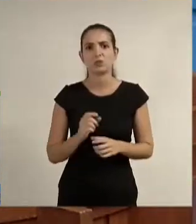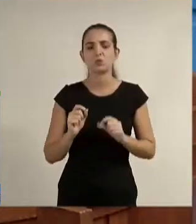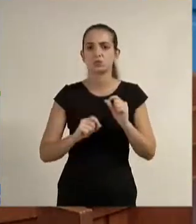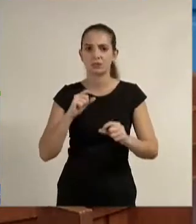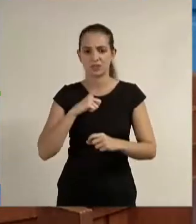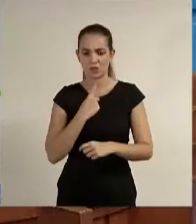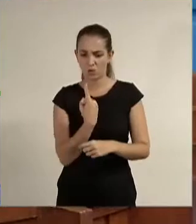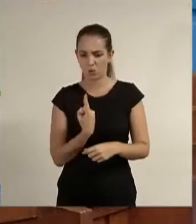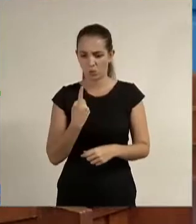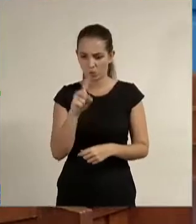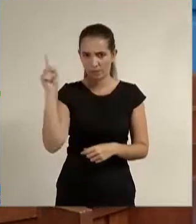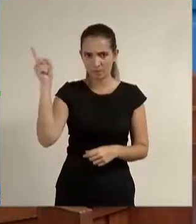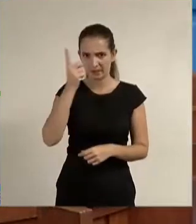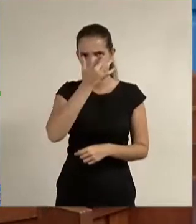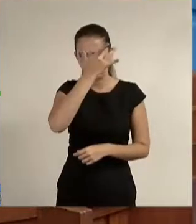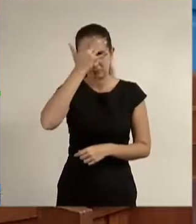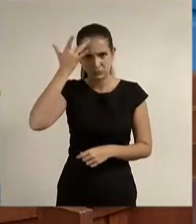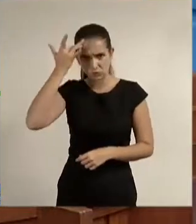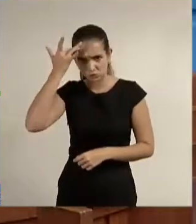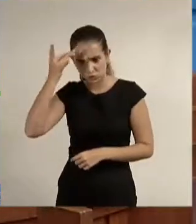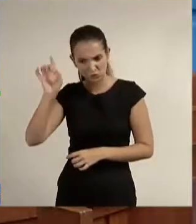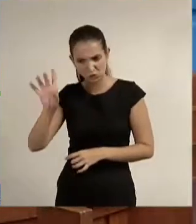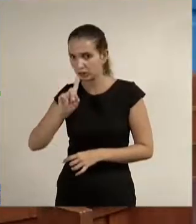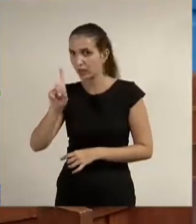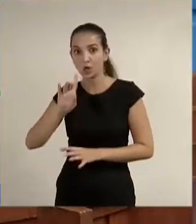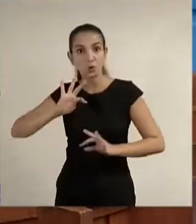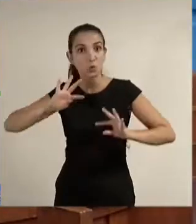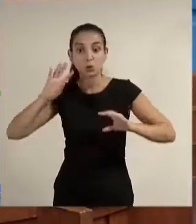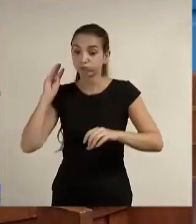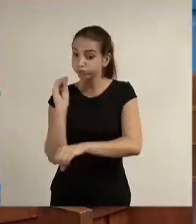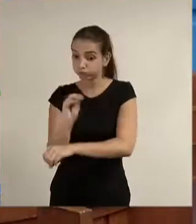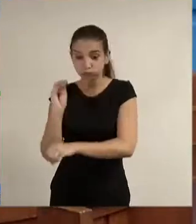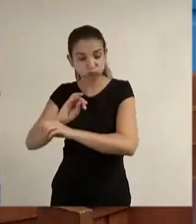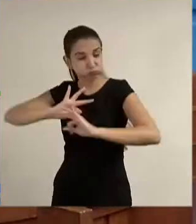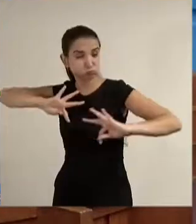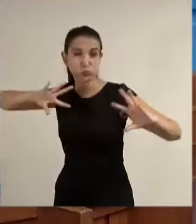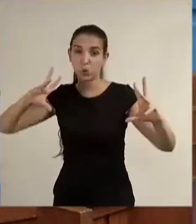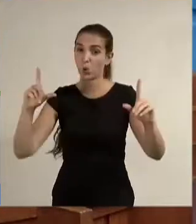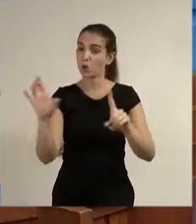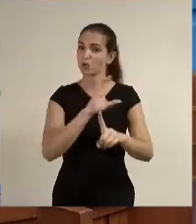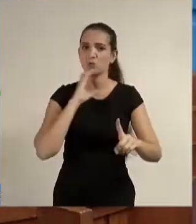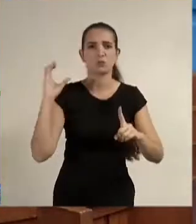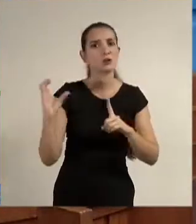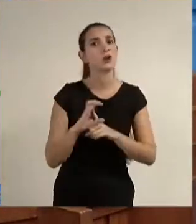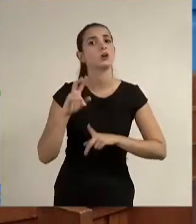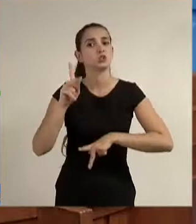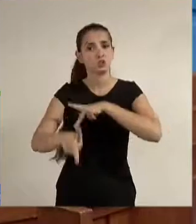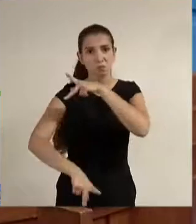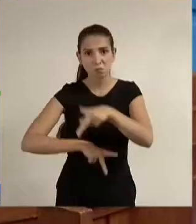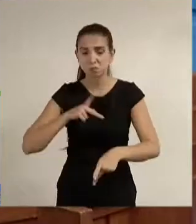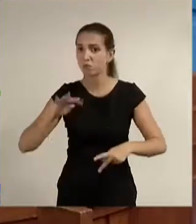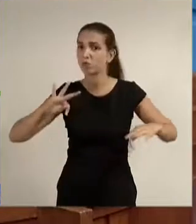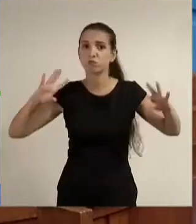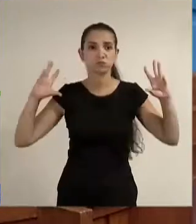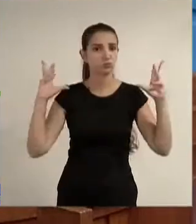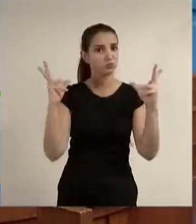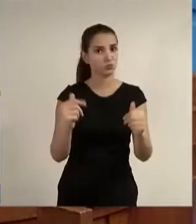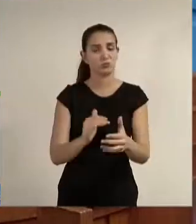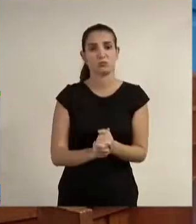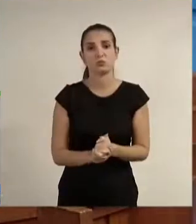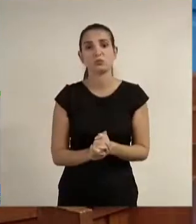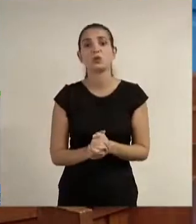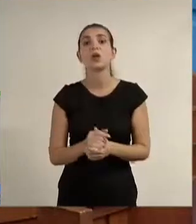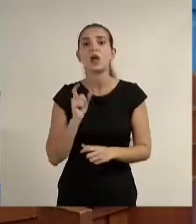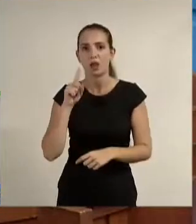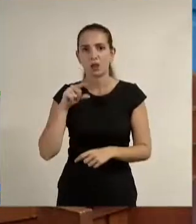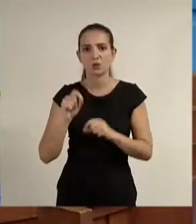só, né, mas beneficie a coletividade, né, beneficie uma comunidade, beneficie uma população inteira. E é isso que a gente